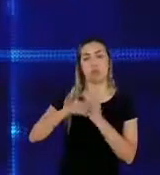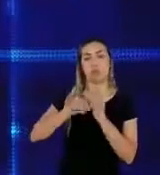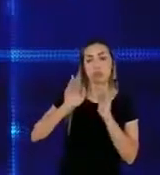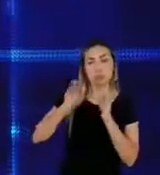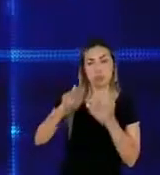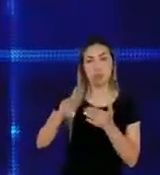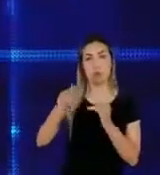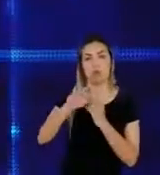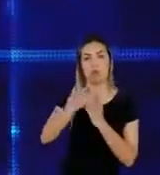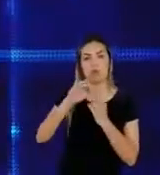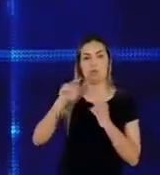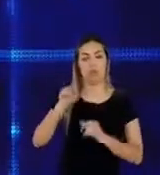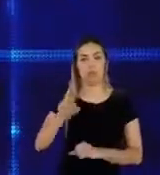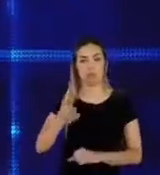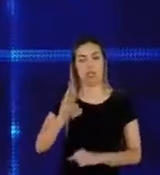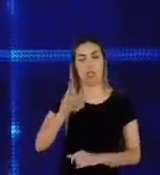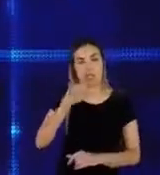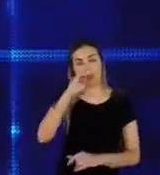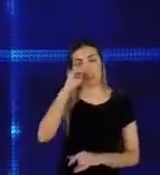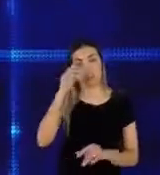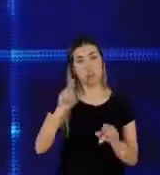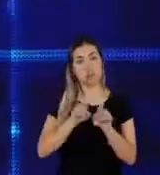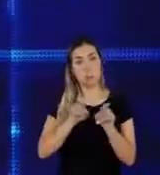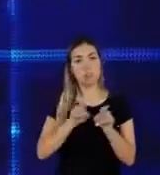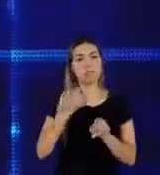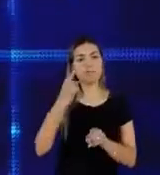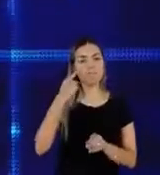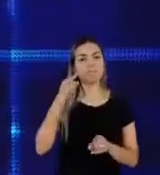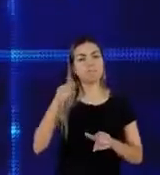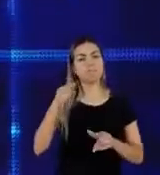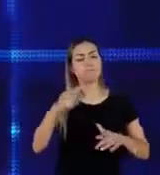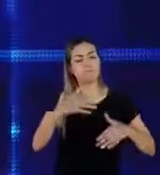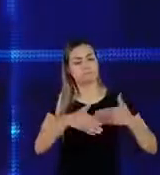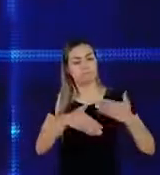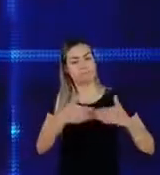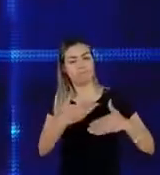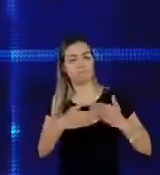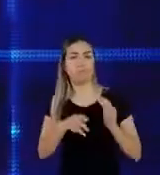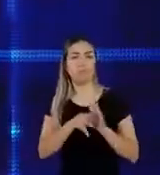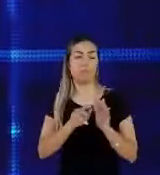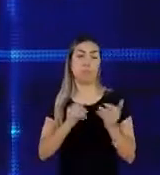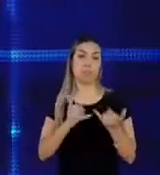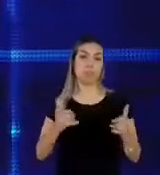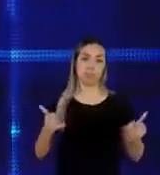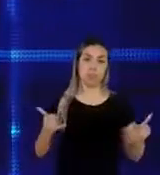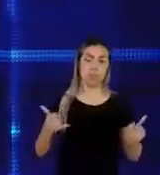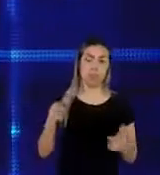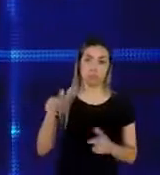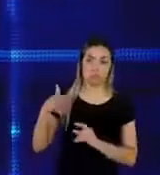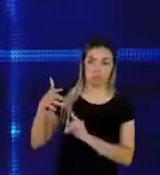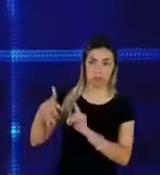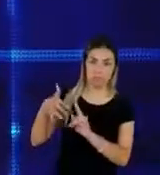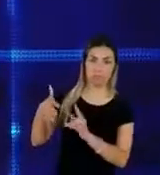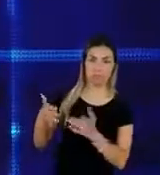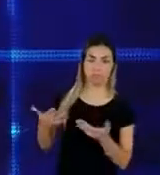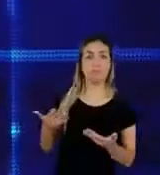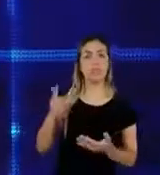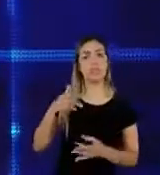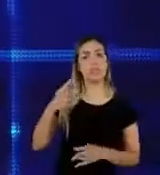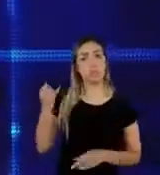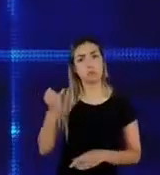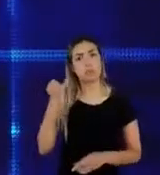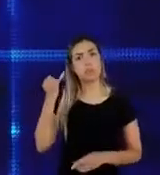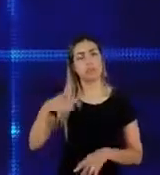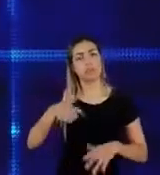colocou a Carmen, e olhando essa transição energética, como colocou Madureira, a gente vê aí a importância de avançar nesses